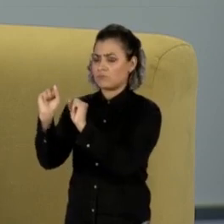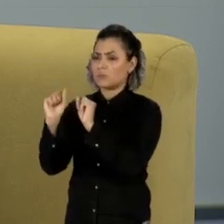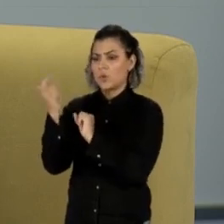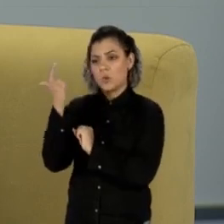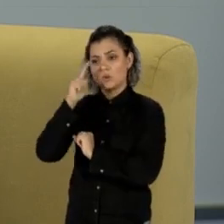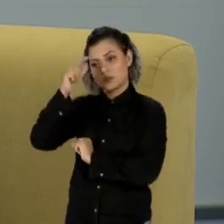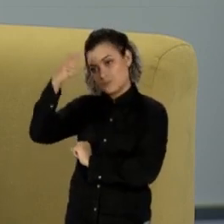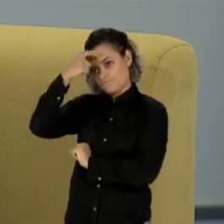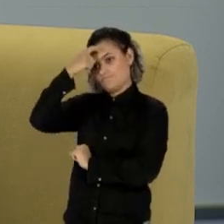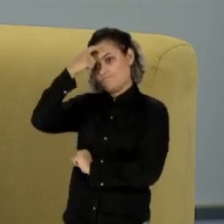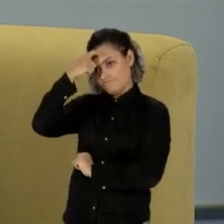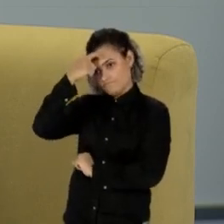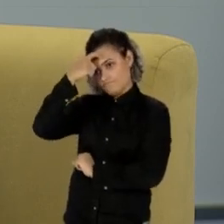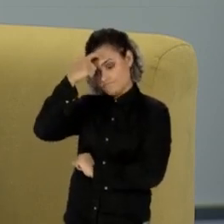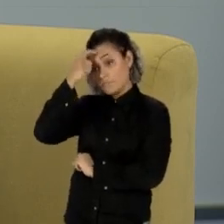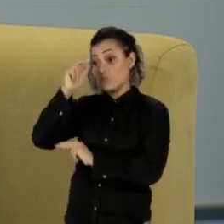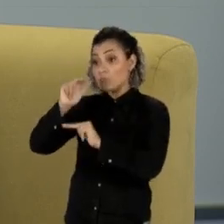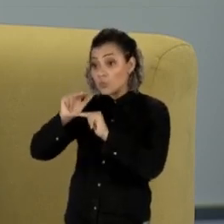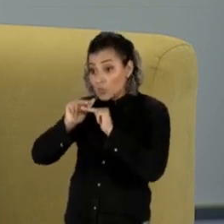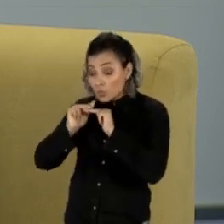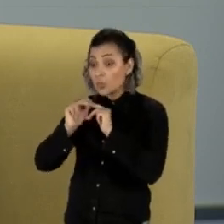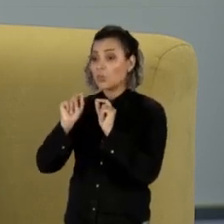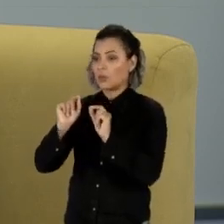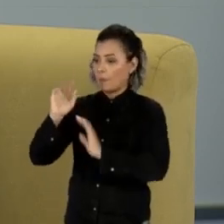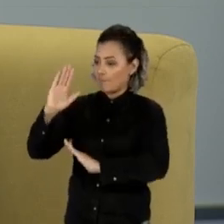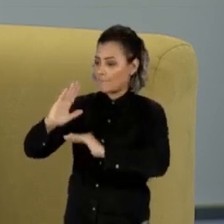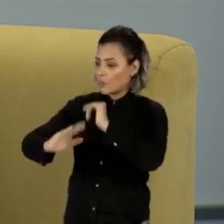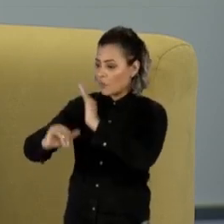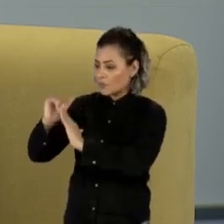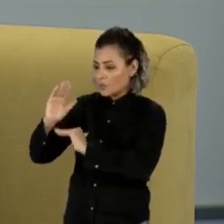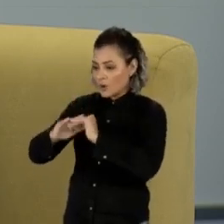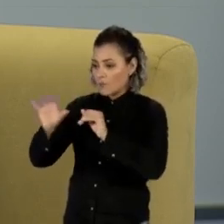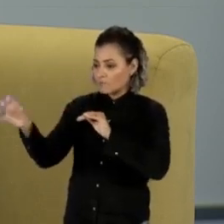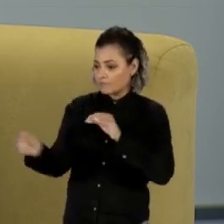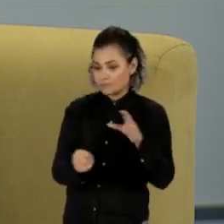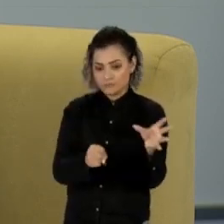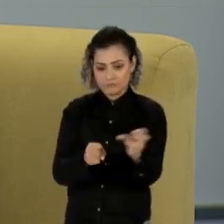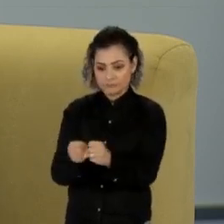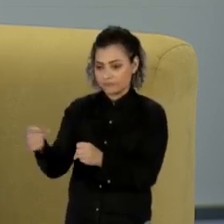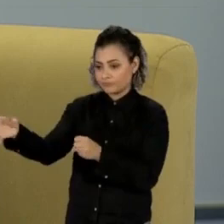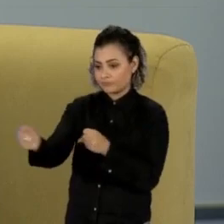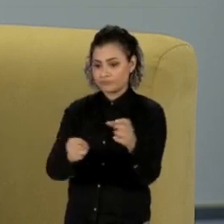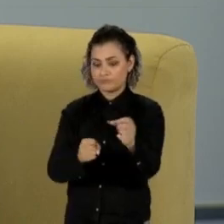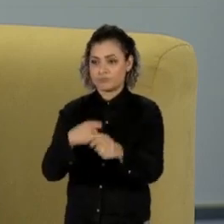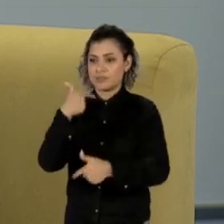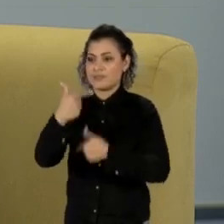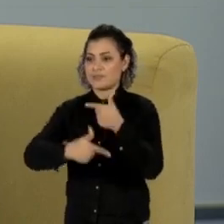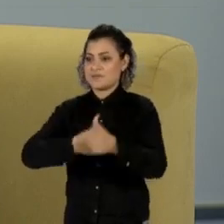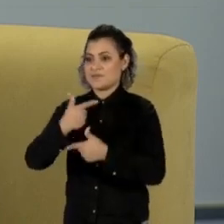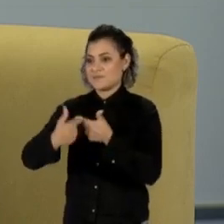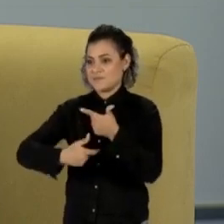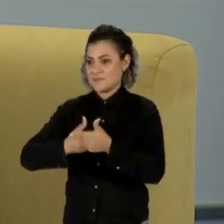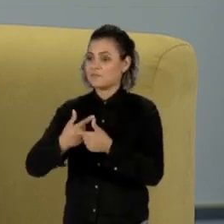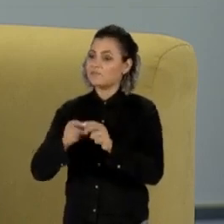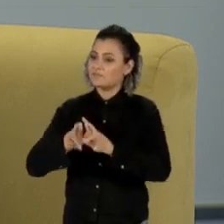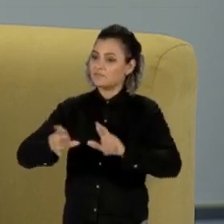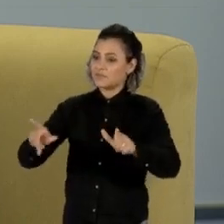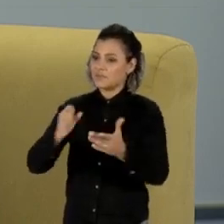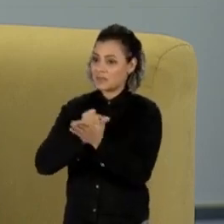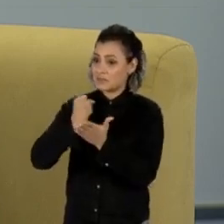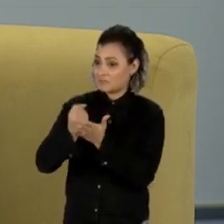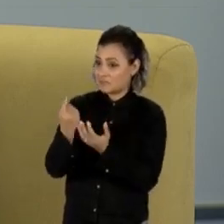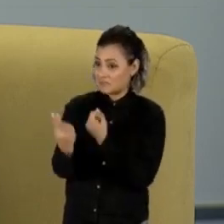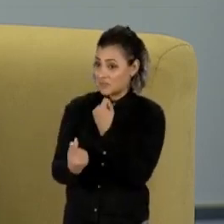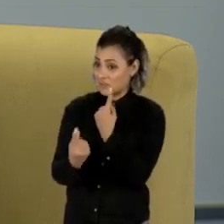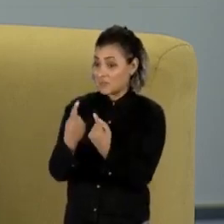consciência e trazendo então profissionais para trabalharem em vínculos empregatícios de forma diferente o